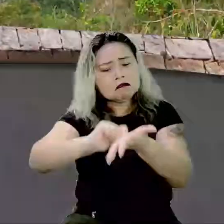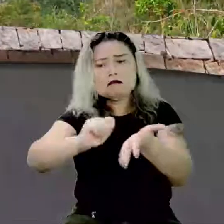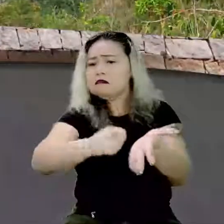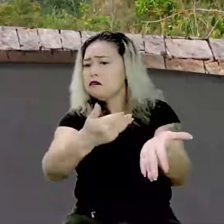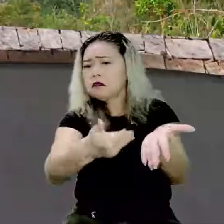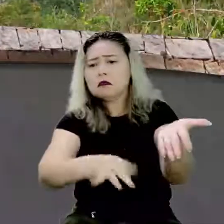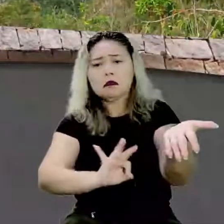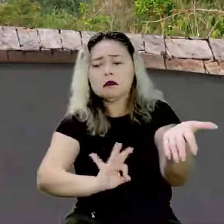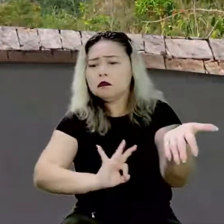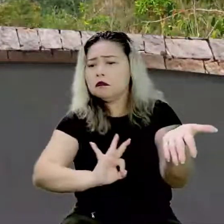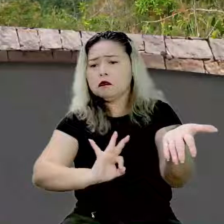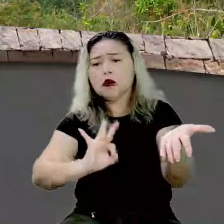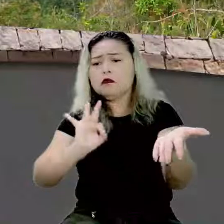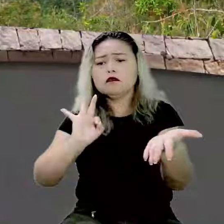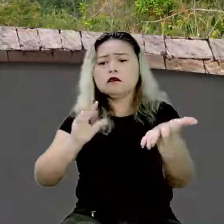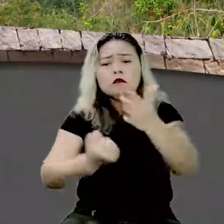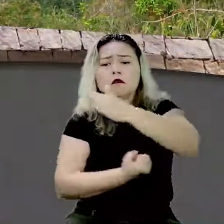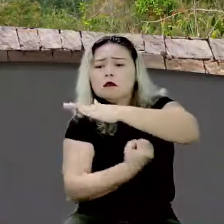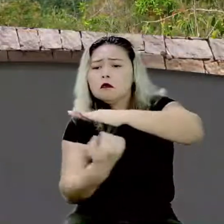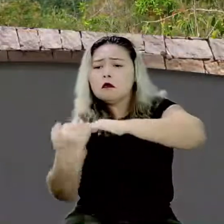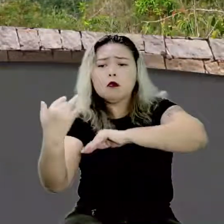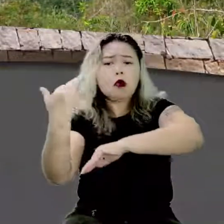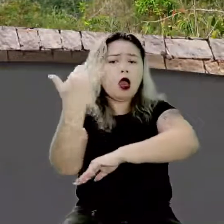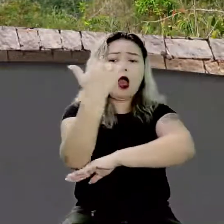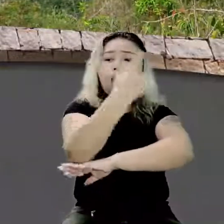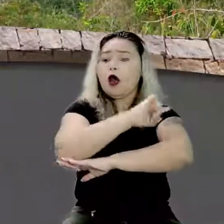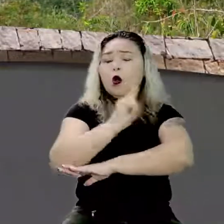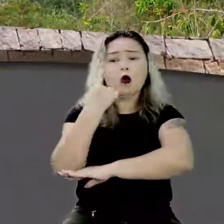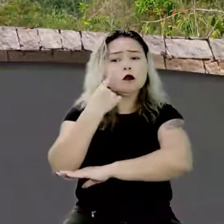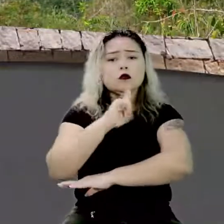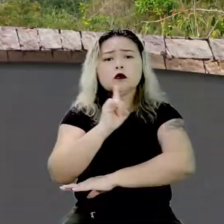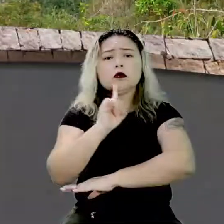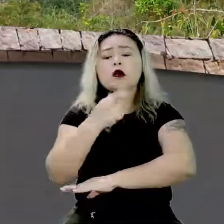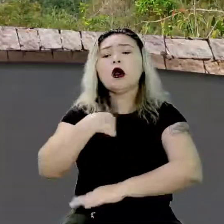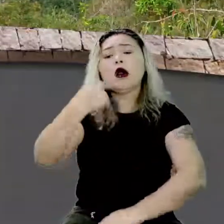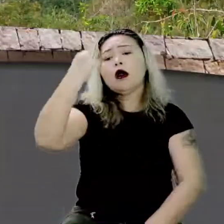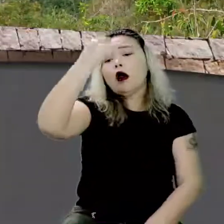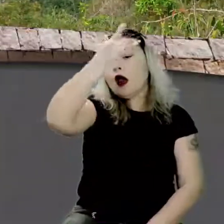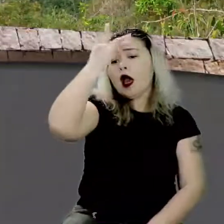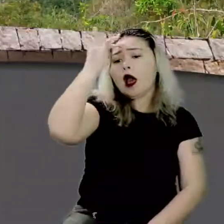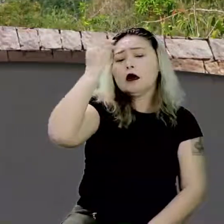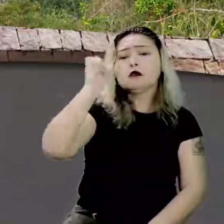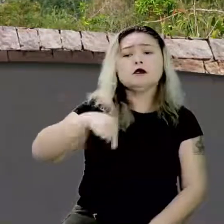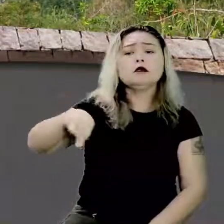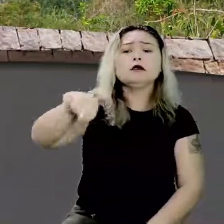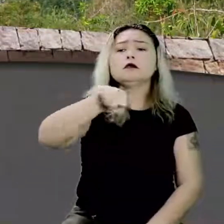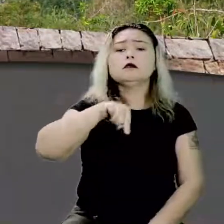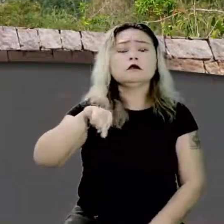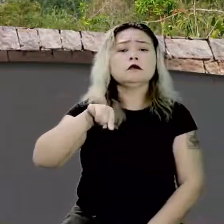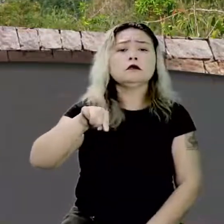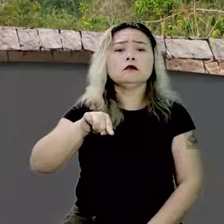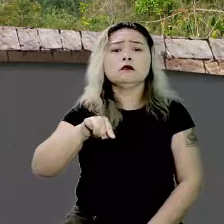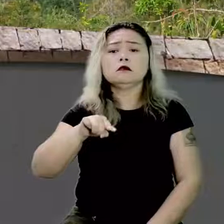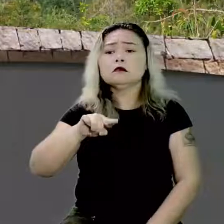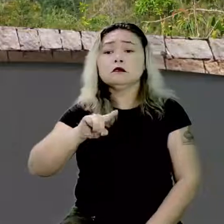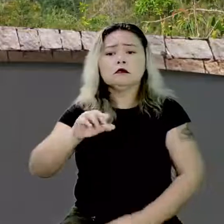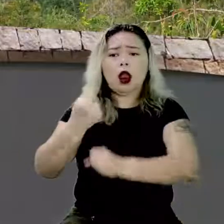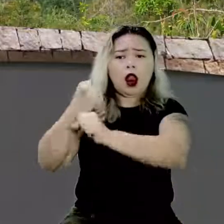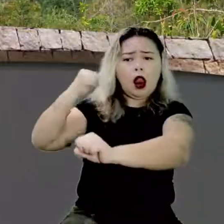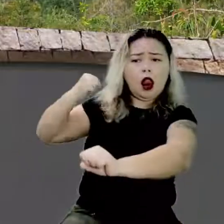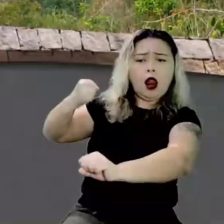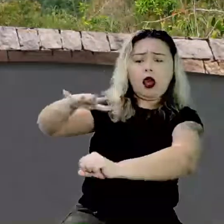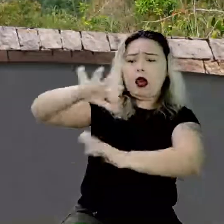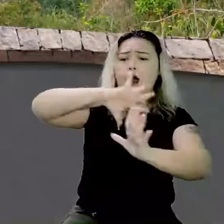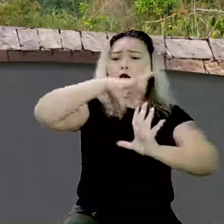era... O meio ambiente não estava sendo visto, porque a ideia que as pessoas tinham é que quase que isso aqui, como vivemos numa região imensa, a